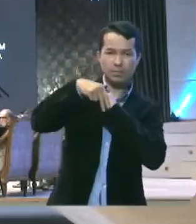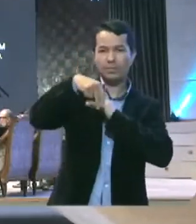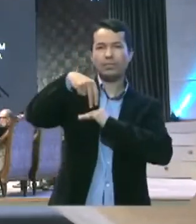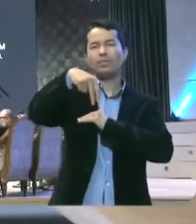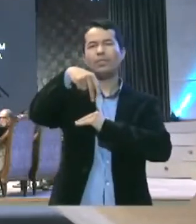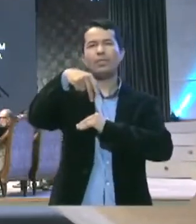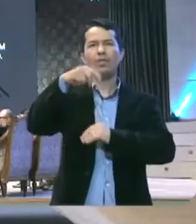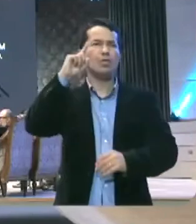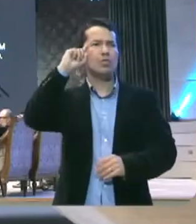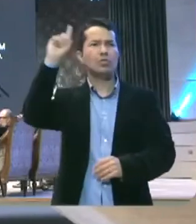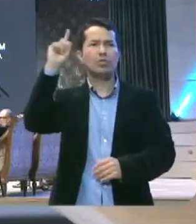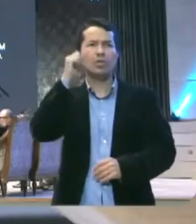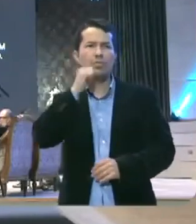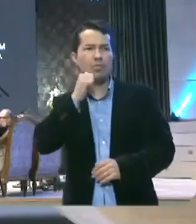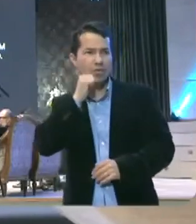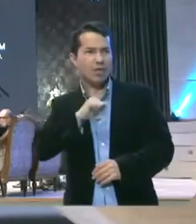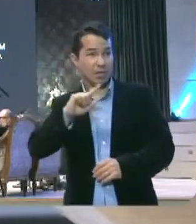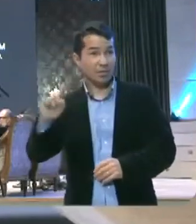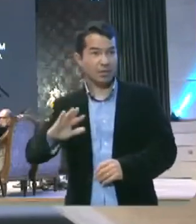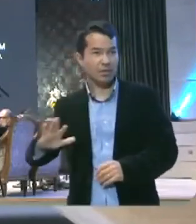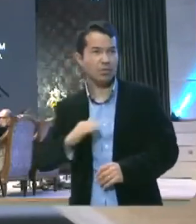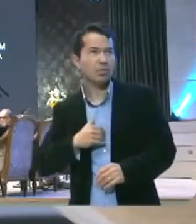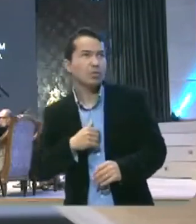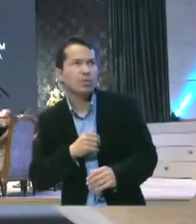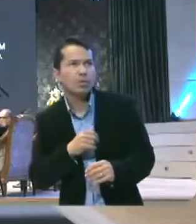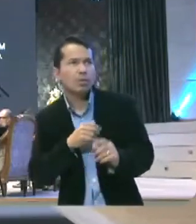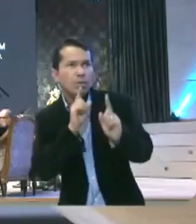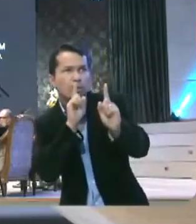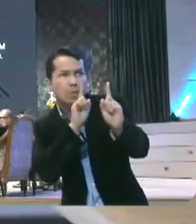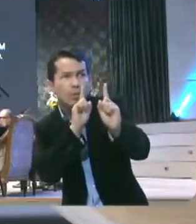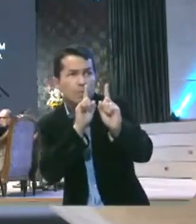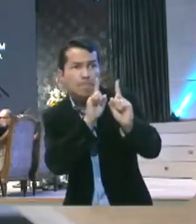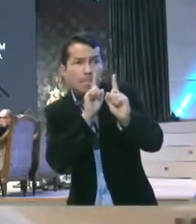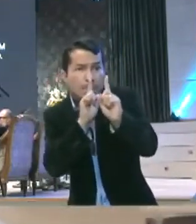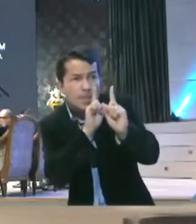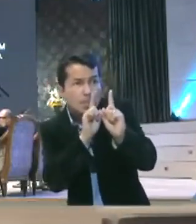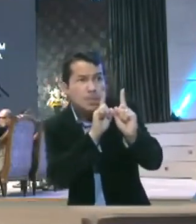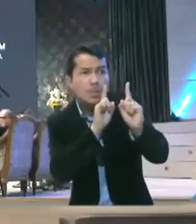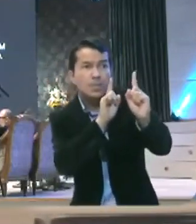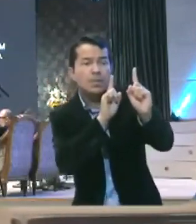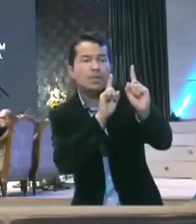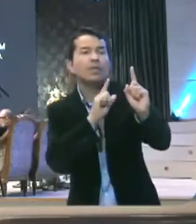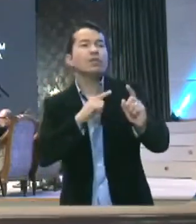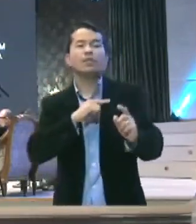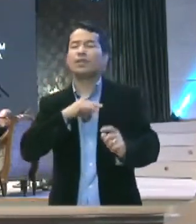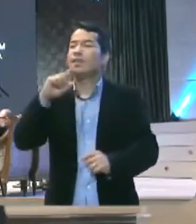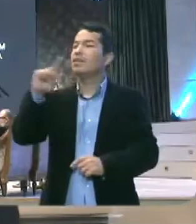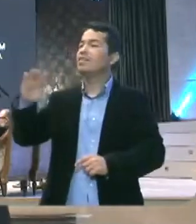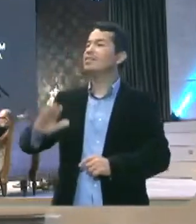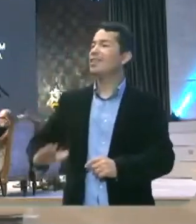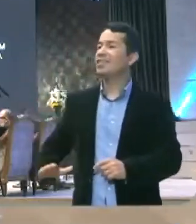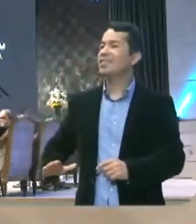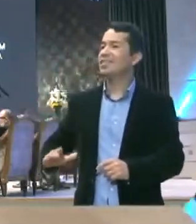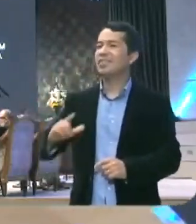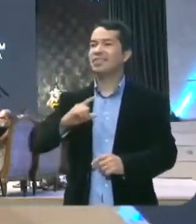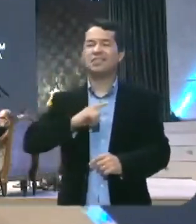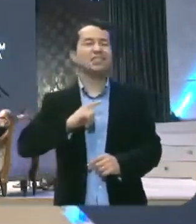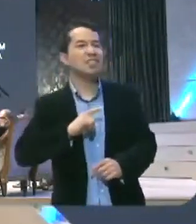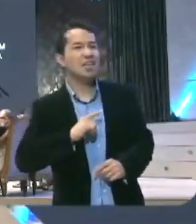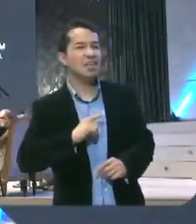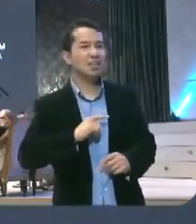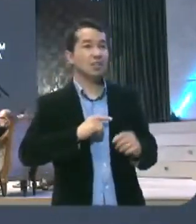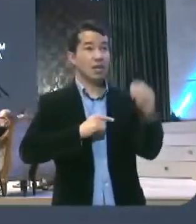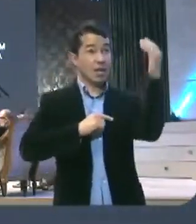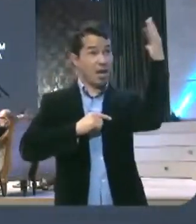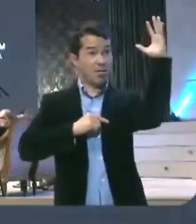e começou a seguir e viu que ele foi aquela mesma figueira pegou um pote que ele tinha